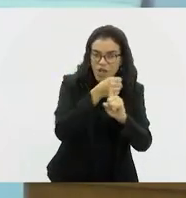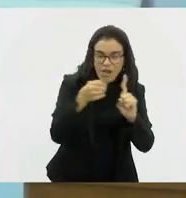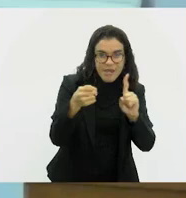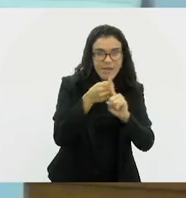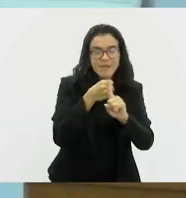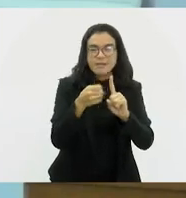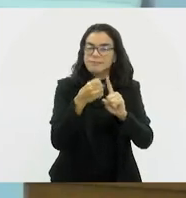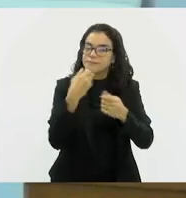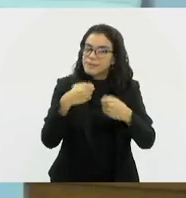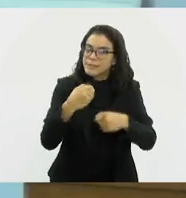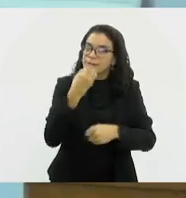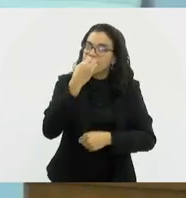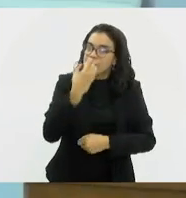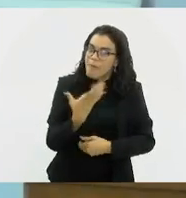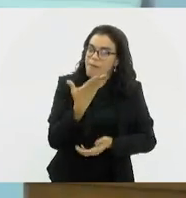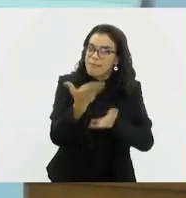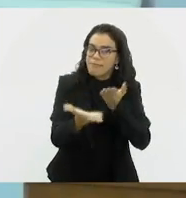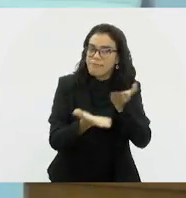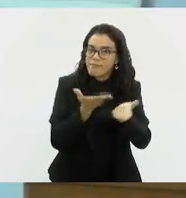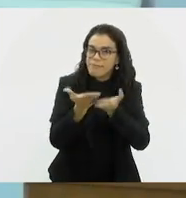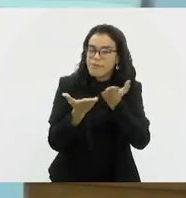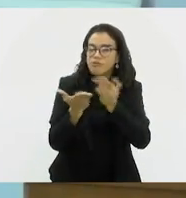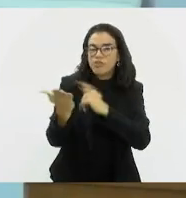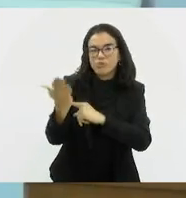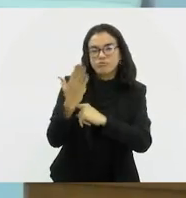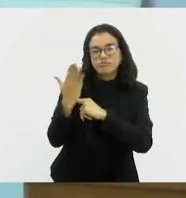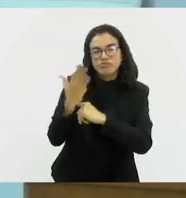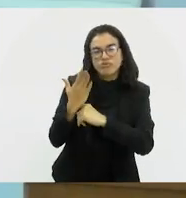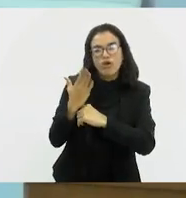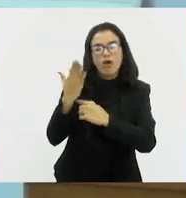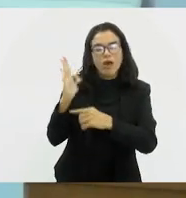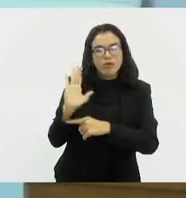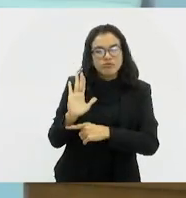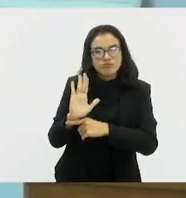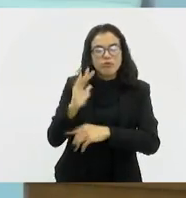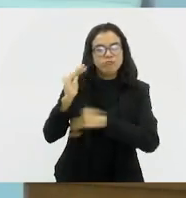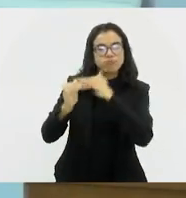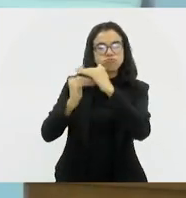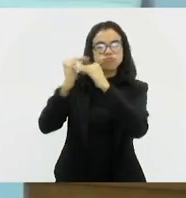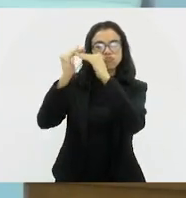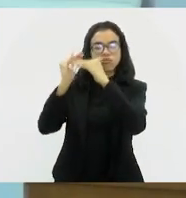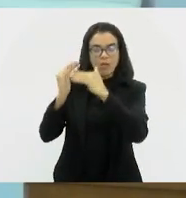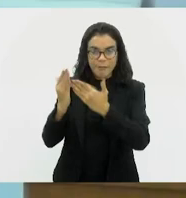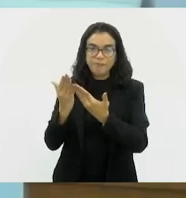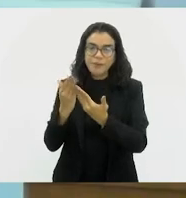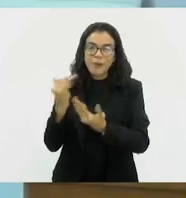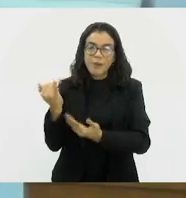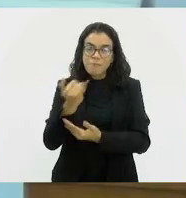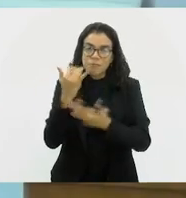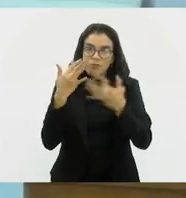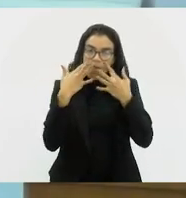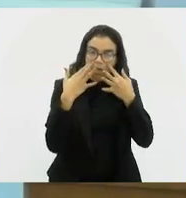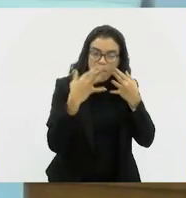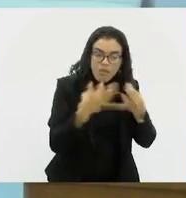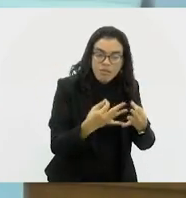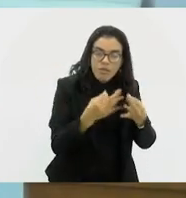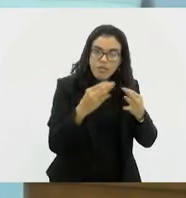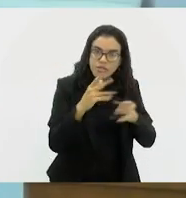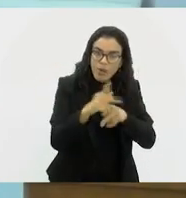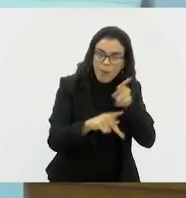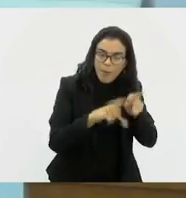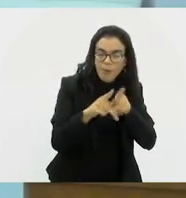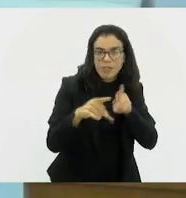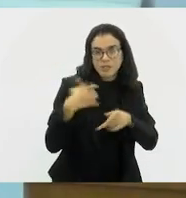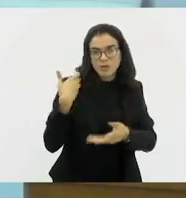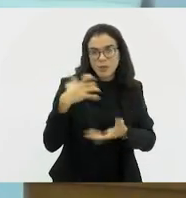tratar os idosos bem. Eles já nos serviram, já construíram. Então, é importante essa atenção em prol dos nossos idosos, não